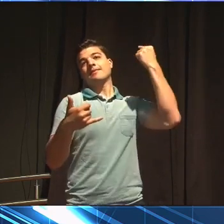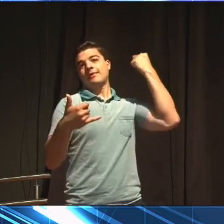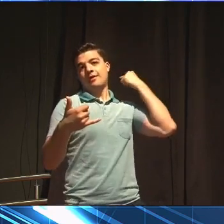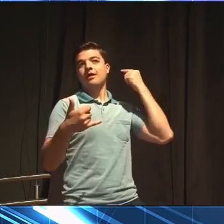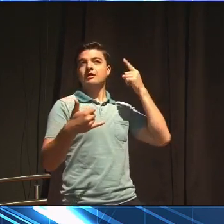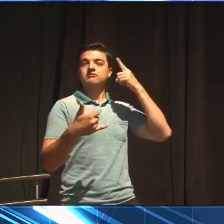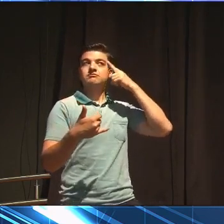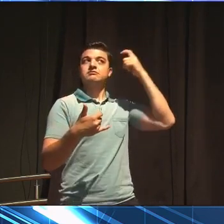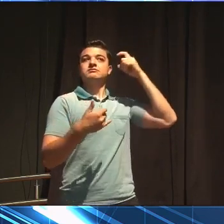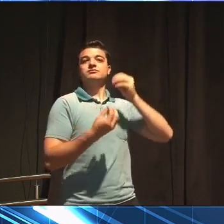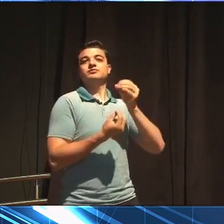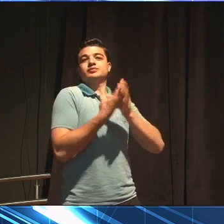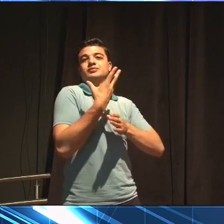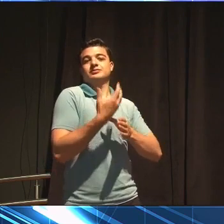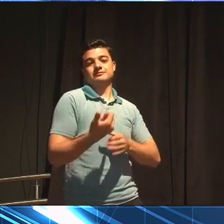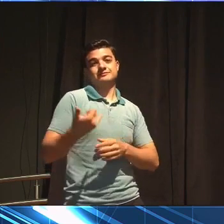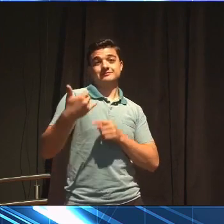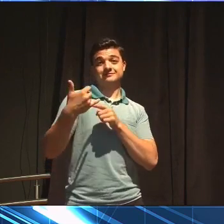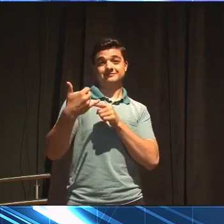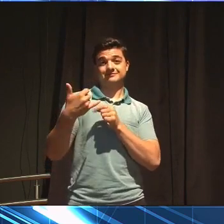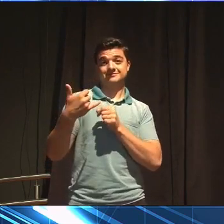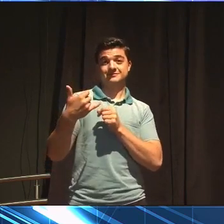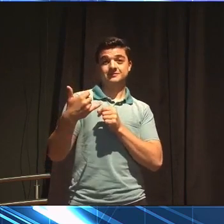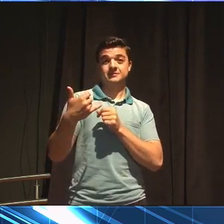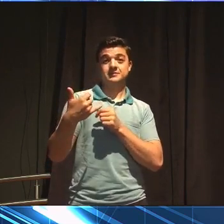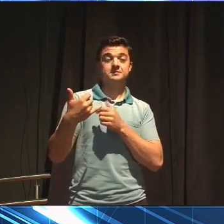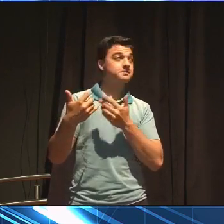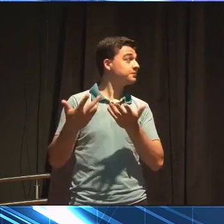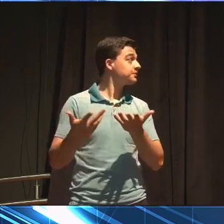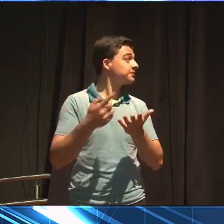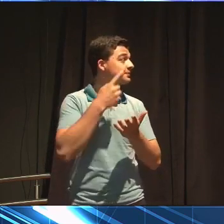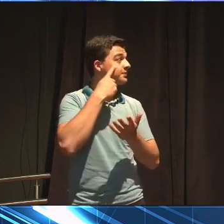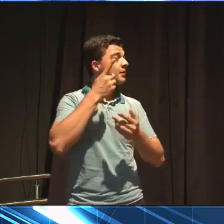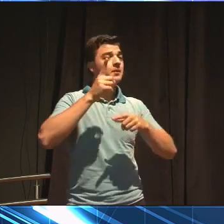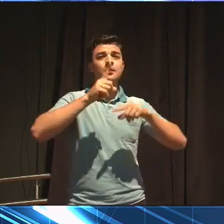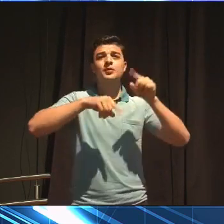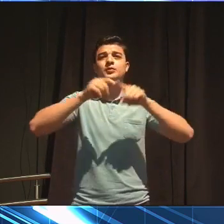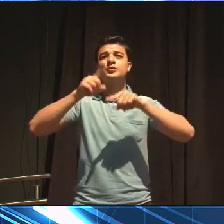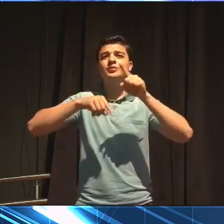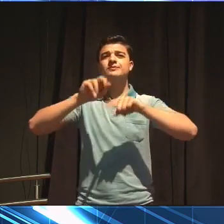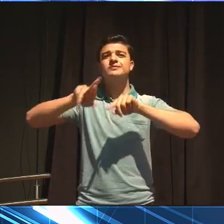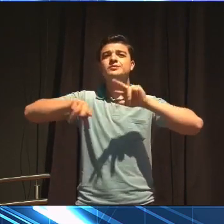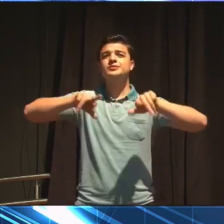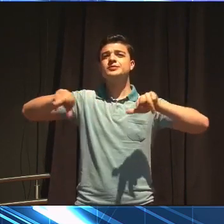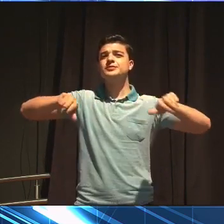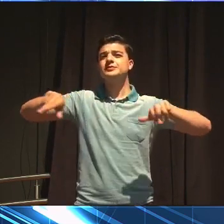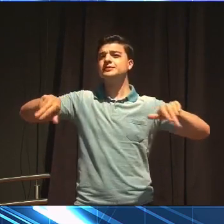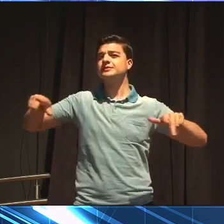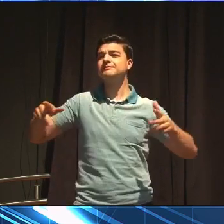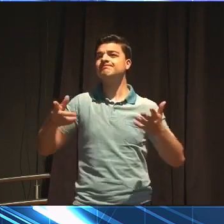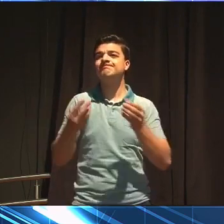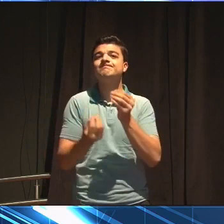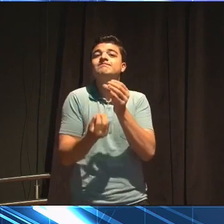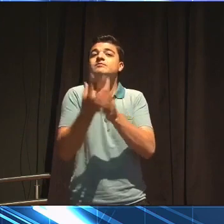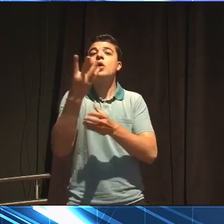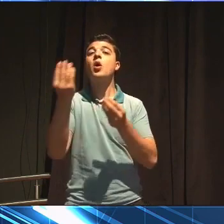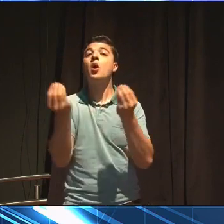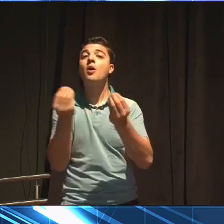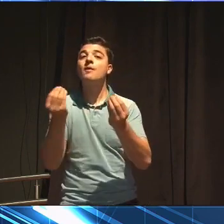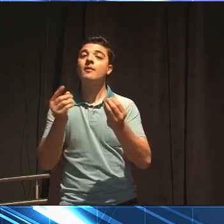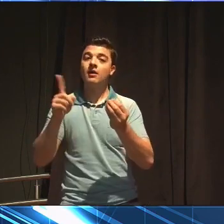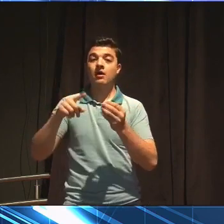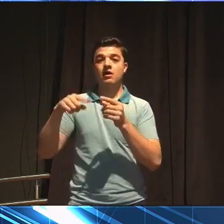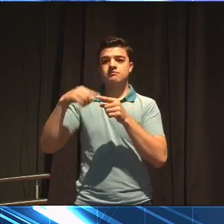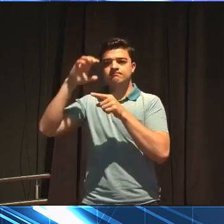E como é que ele foi construído, ou como é que todos esses produtos foram construídos? Eu tinha um conhecimento aqui, eu tinha um conhecimento